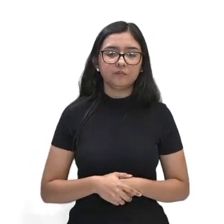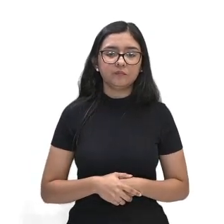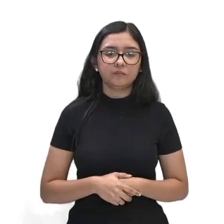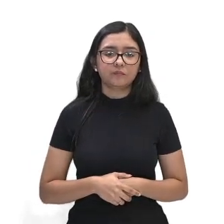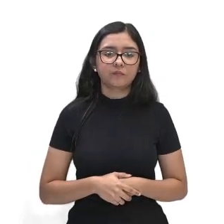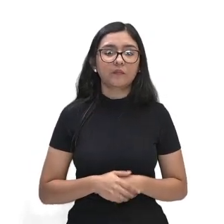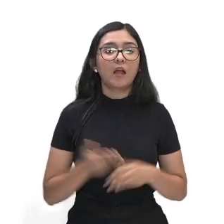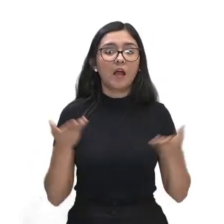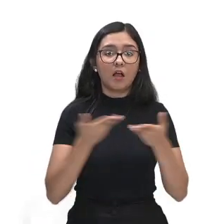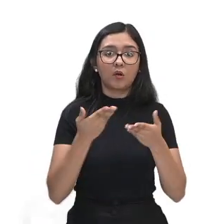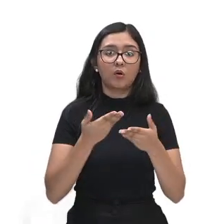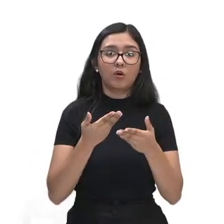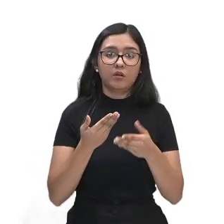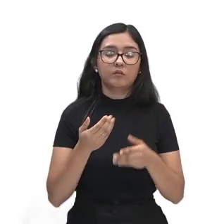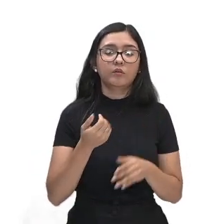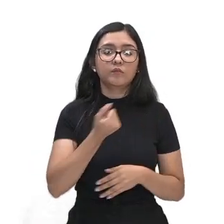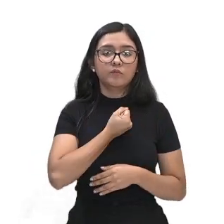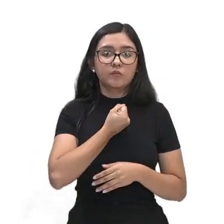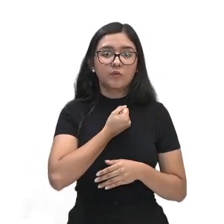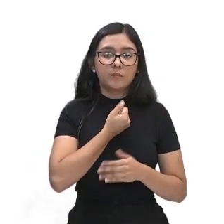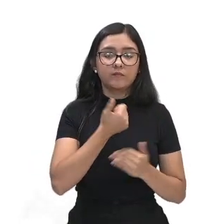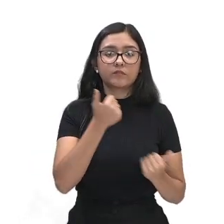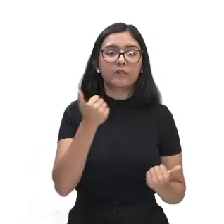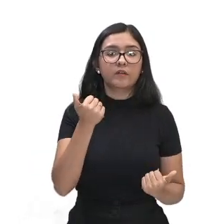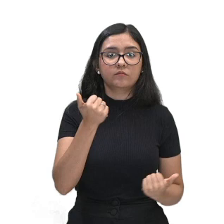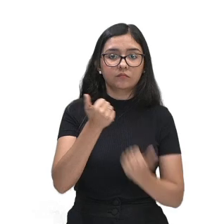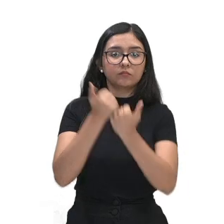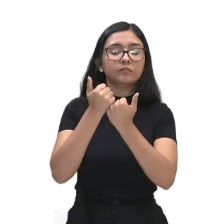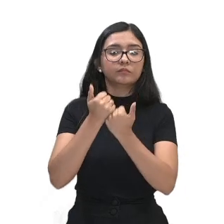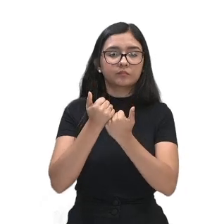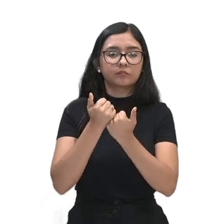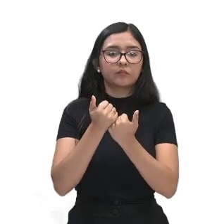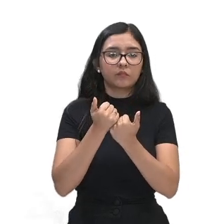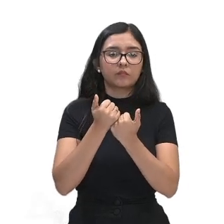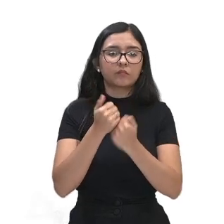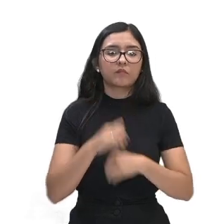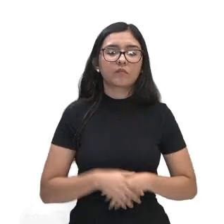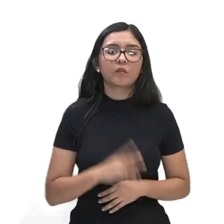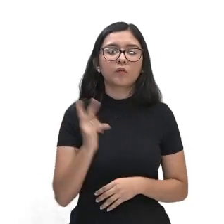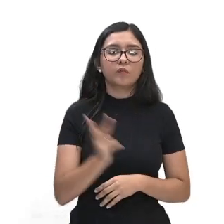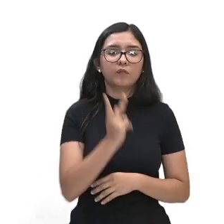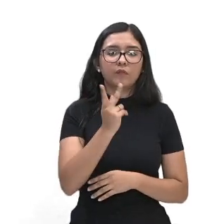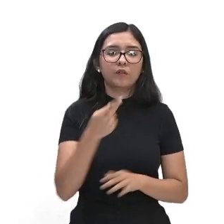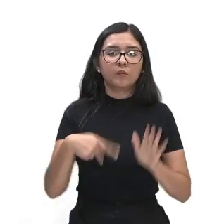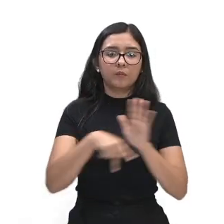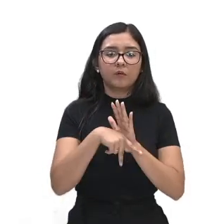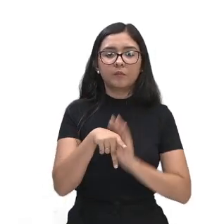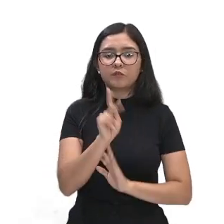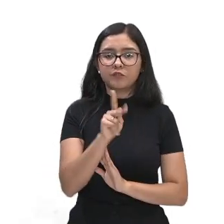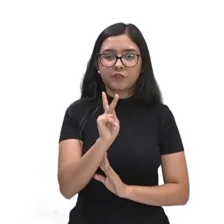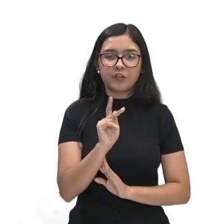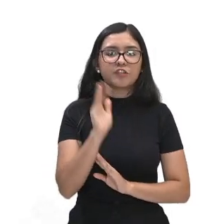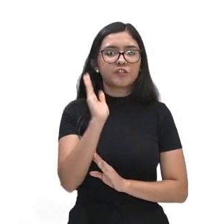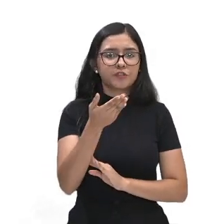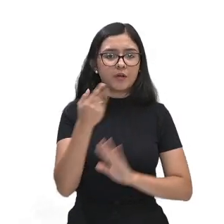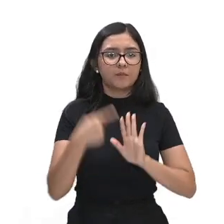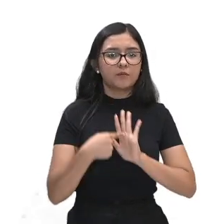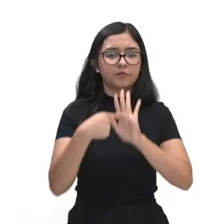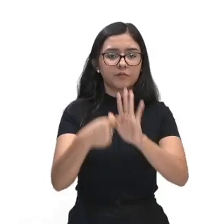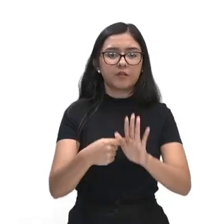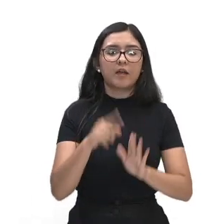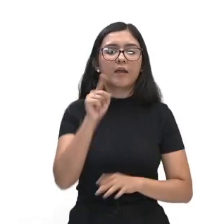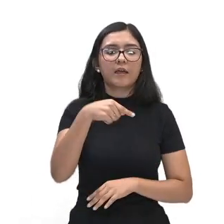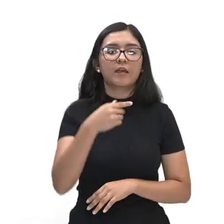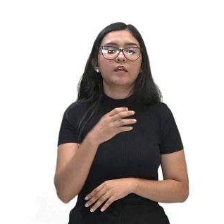eu substituo esses valores aqui na equação. O valor de K foi dado no enunciado, é